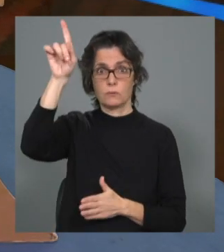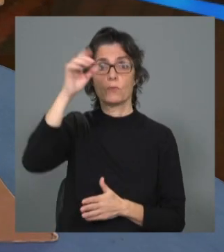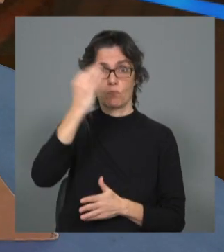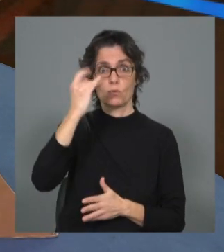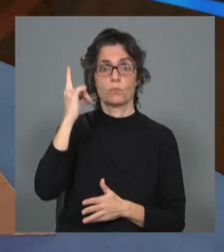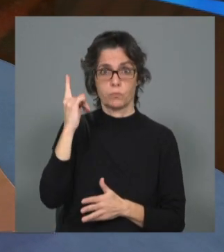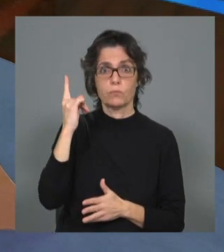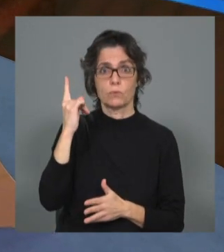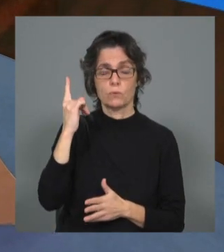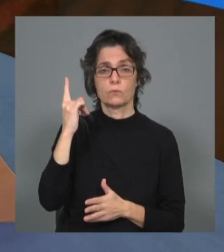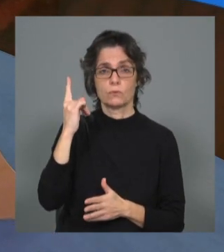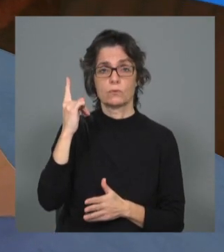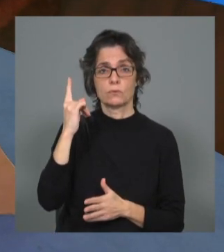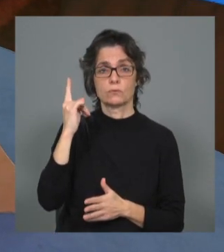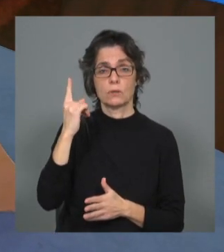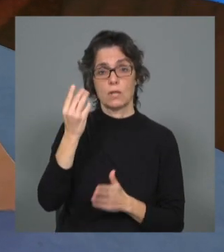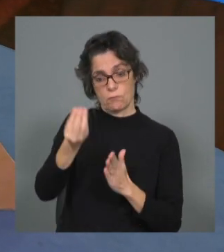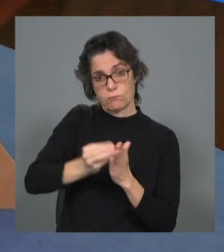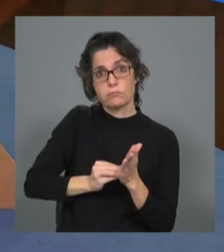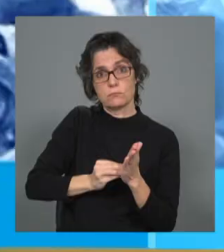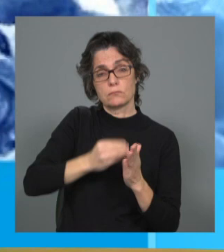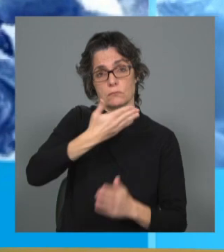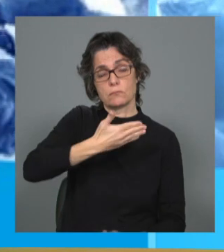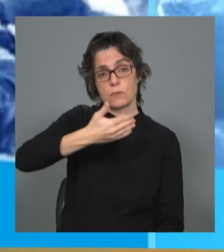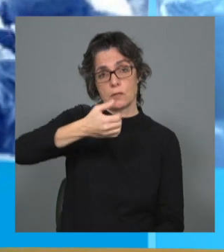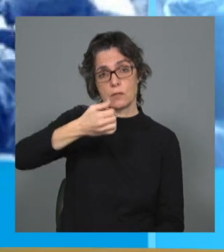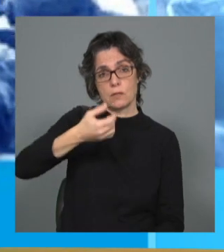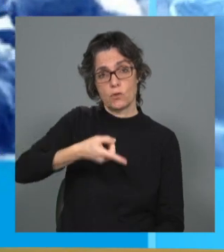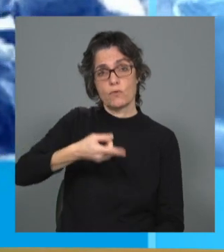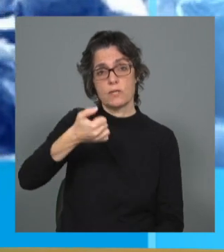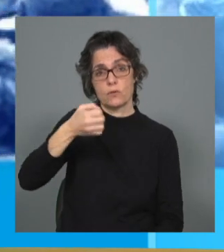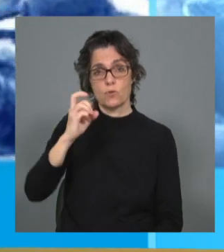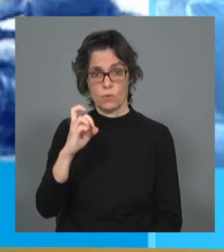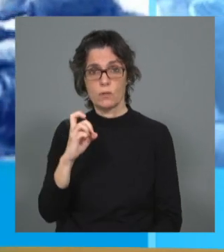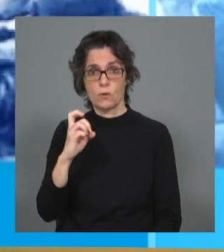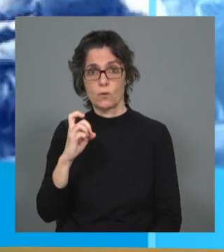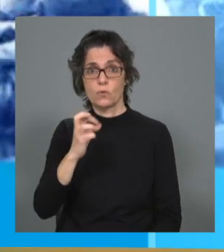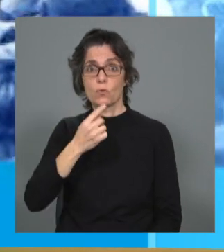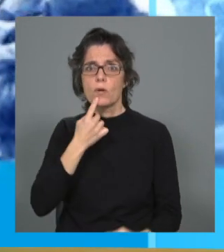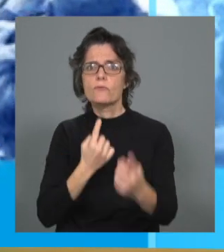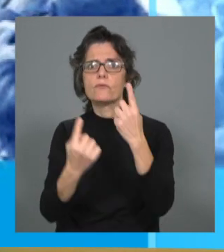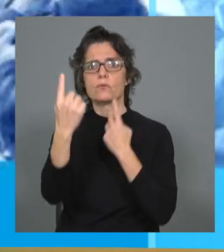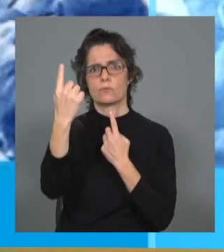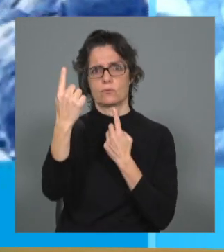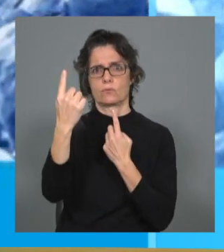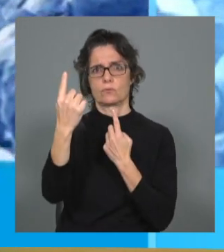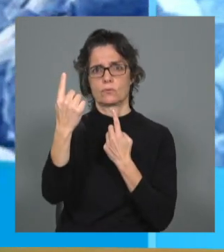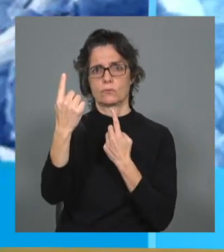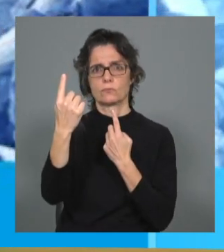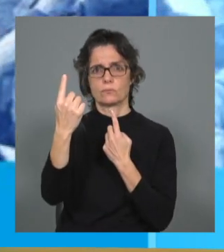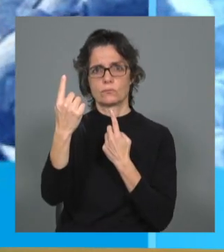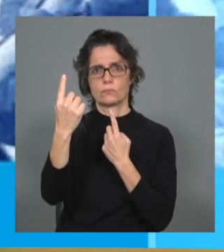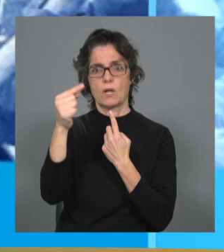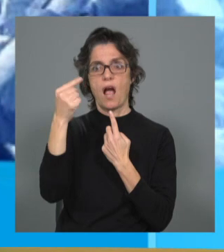Porto, de que ele foi autor em 1958, atrevendo-se a denunciar aquilo que era a